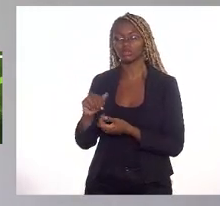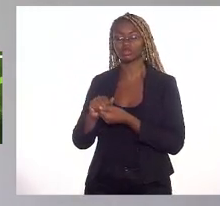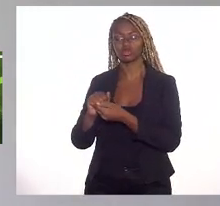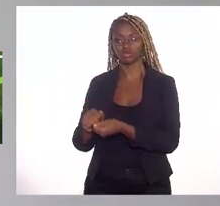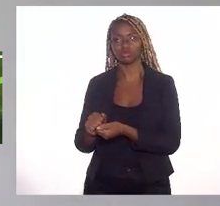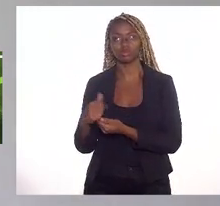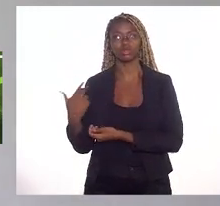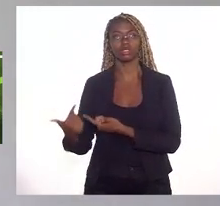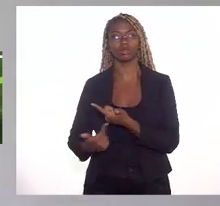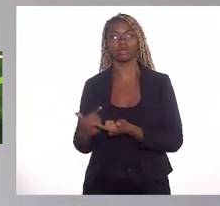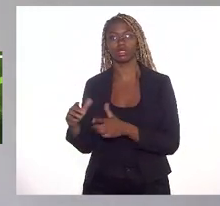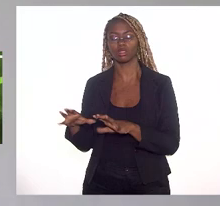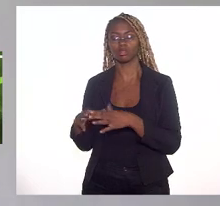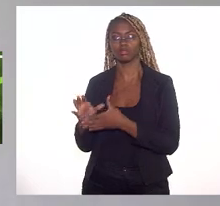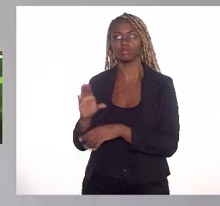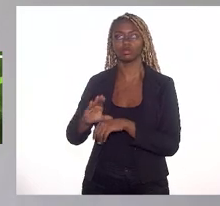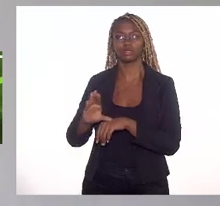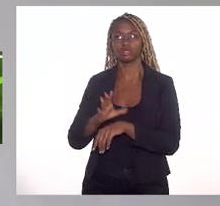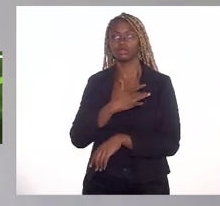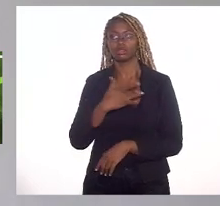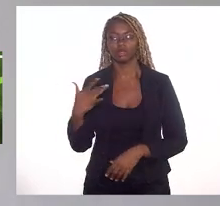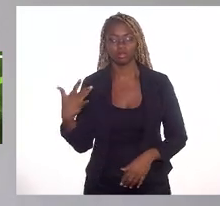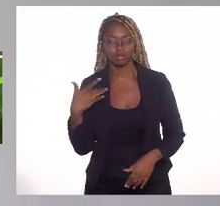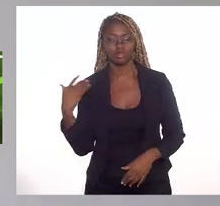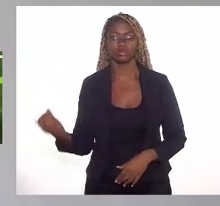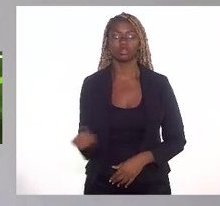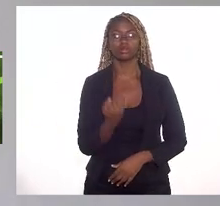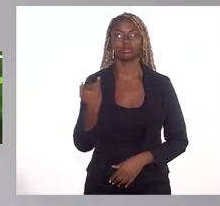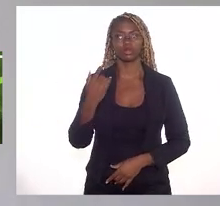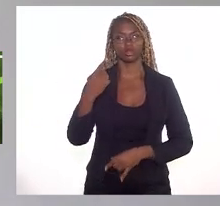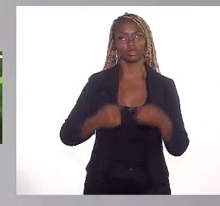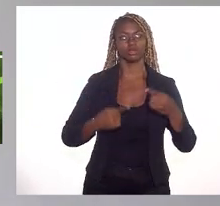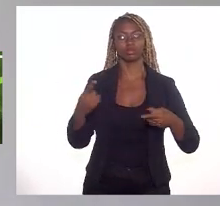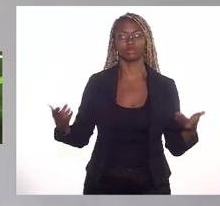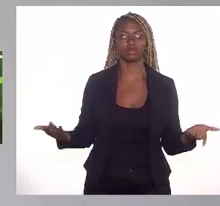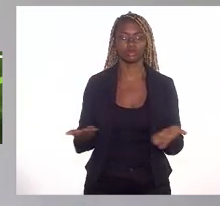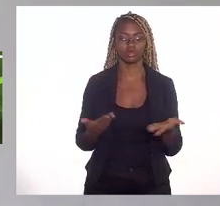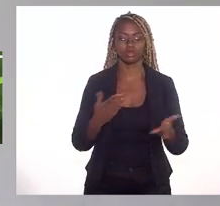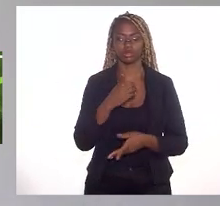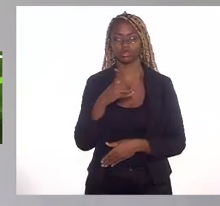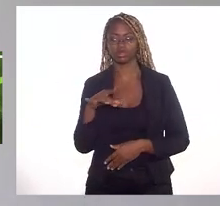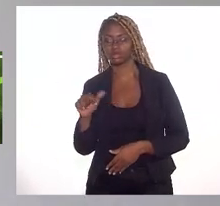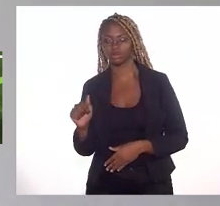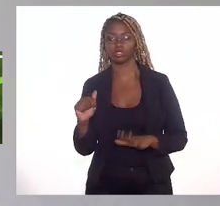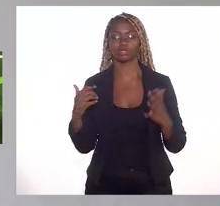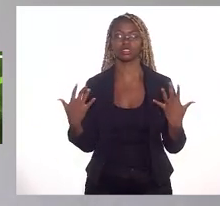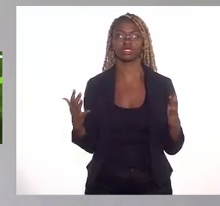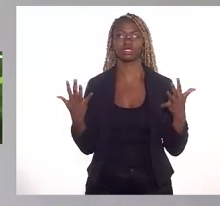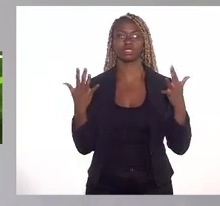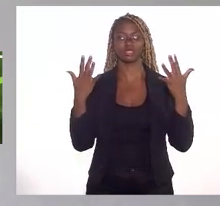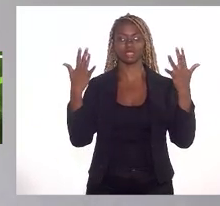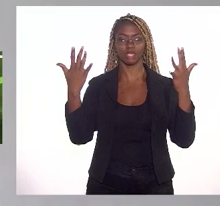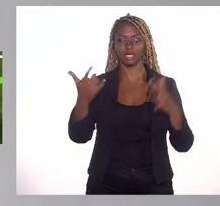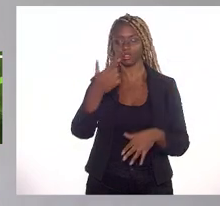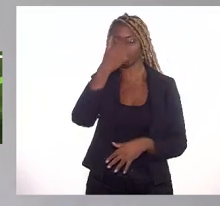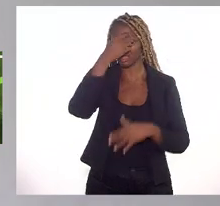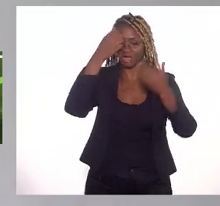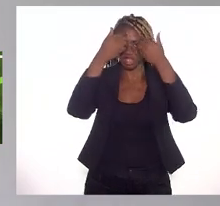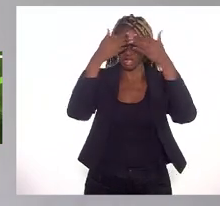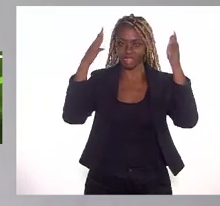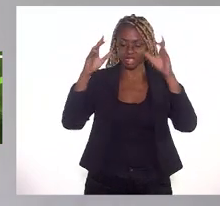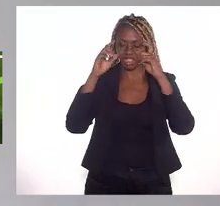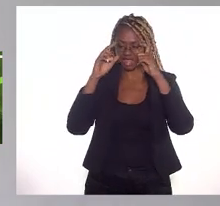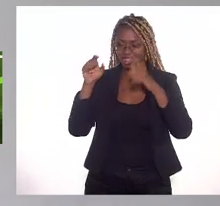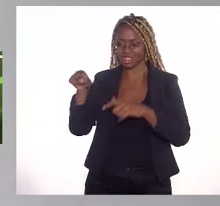e dizer que é emblemático que façamos esse debate hoje, neste dia em que se celebra a consciência e a